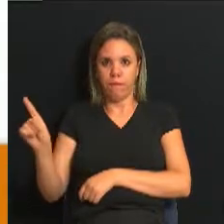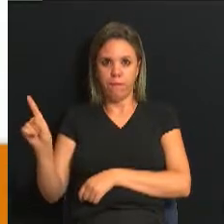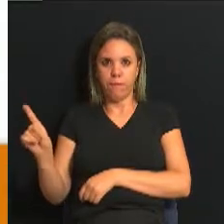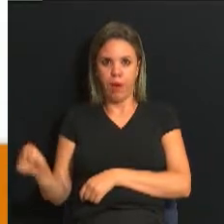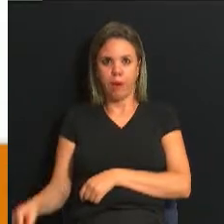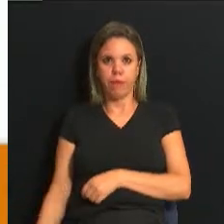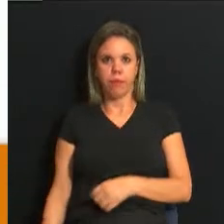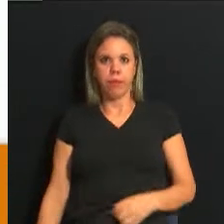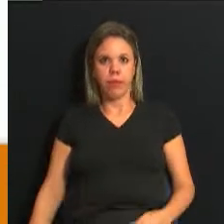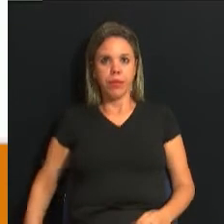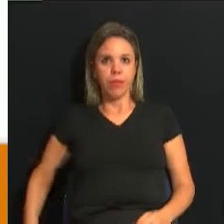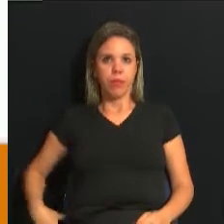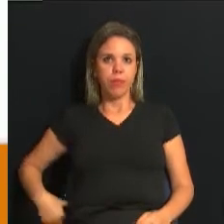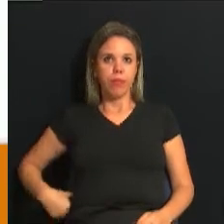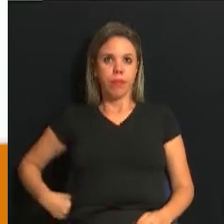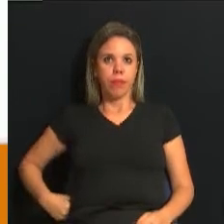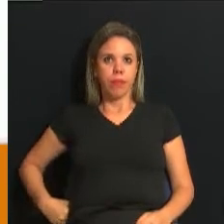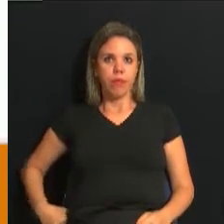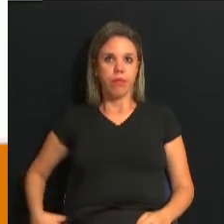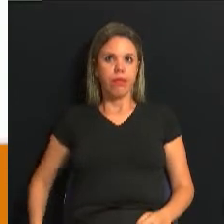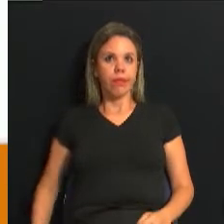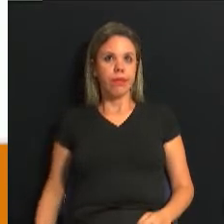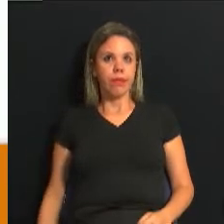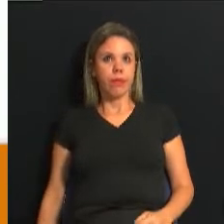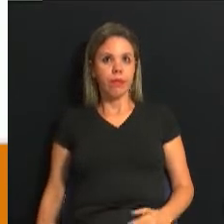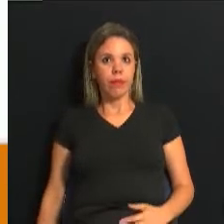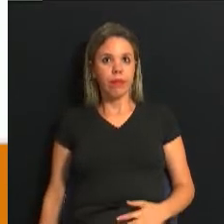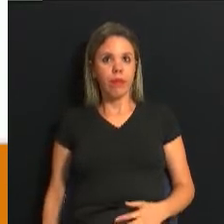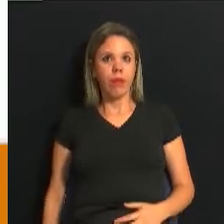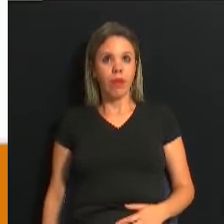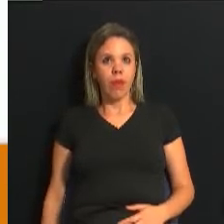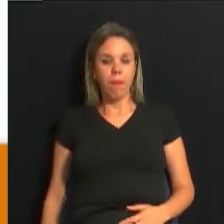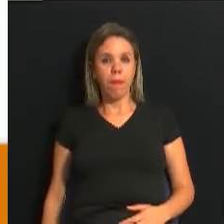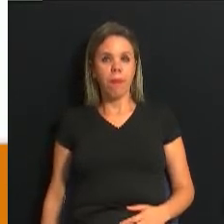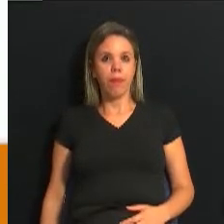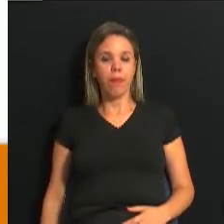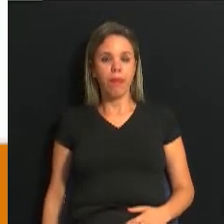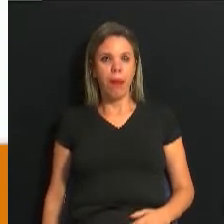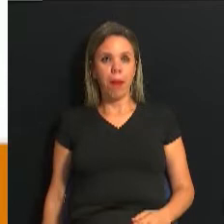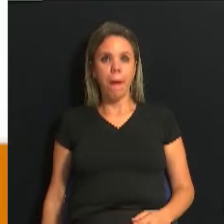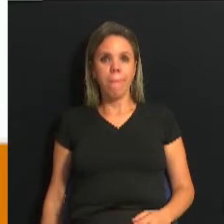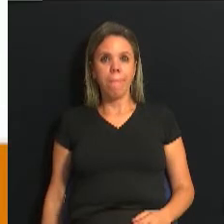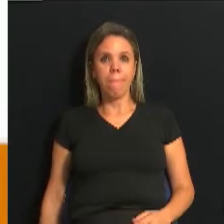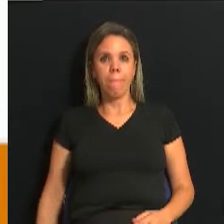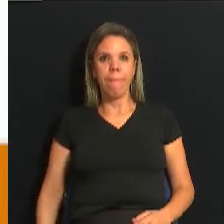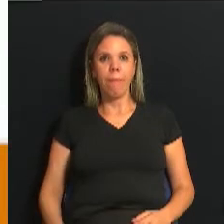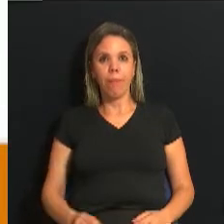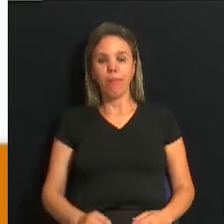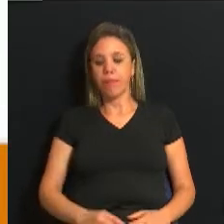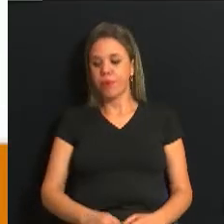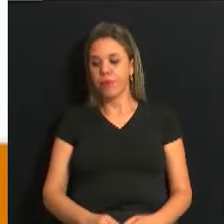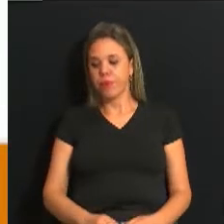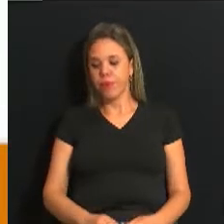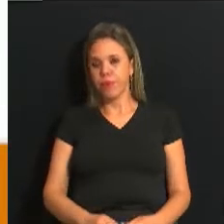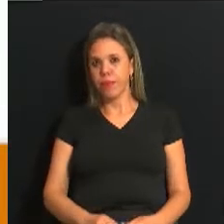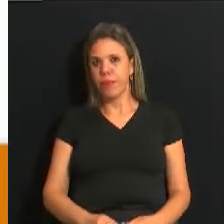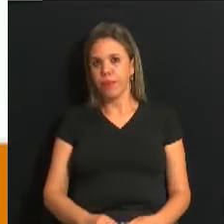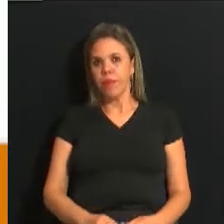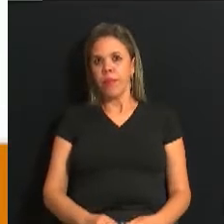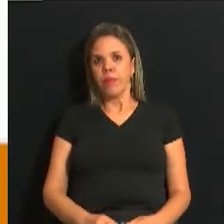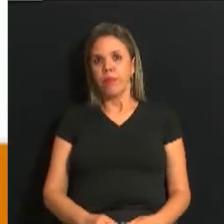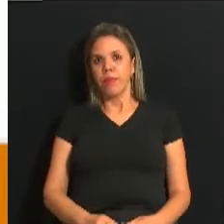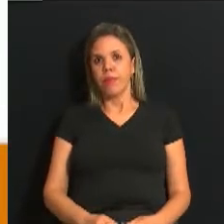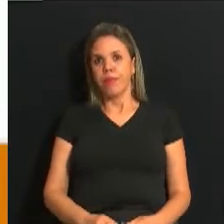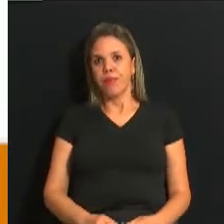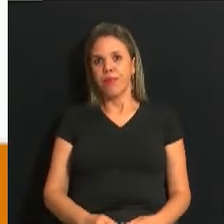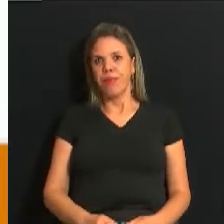Conceição, em Sousas e no Taquaral. E na região sudoeste, a gente tem aí o atendimento para adolescentes e adultos nos centros